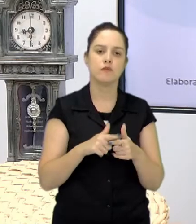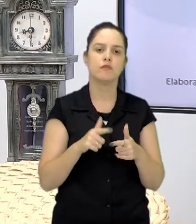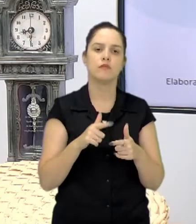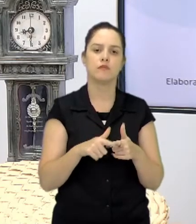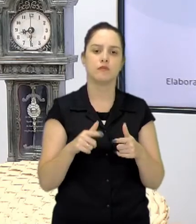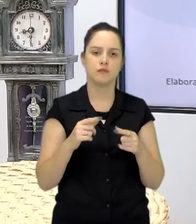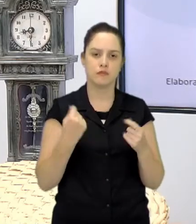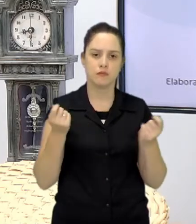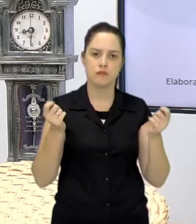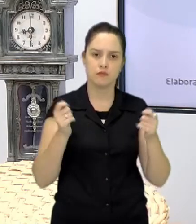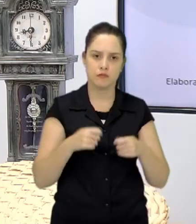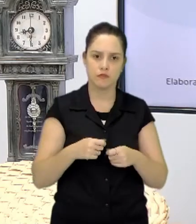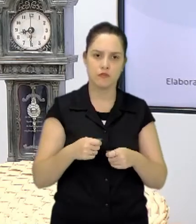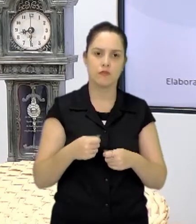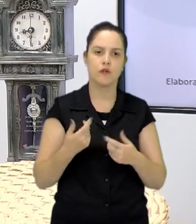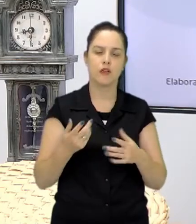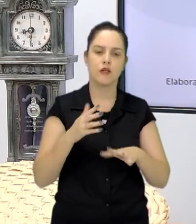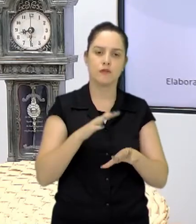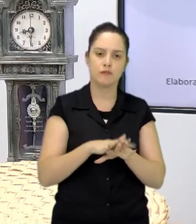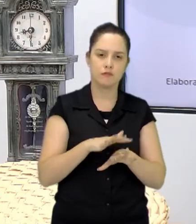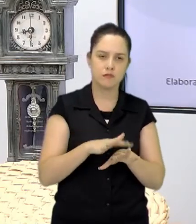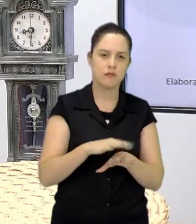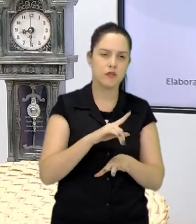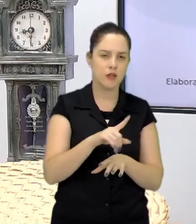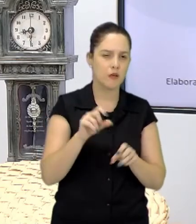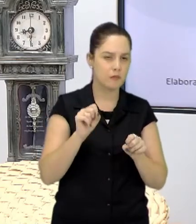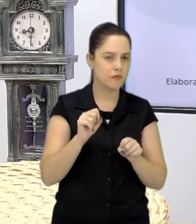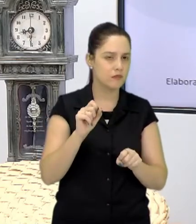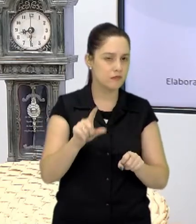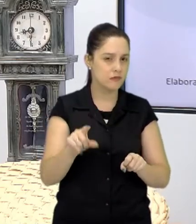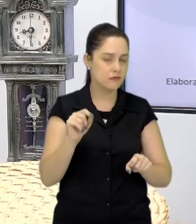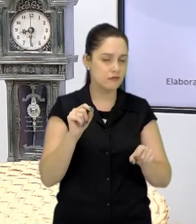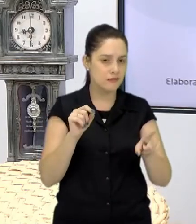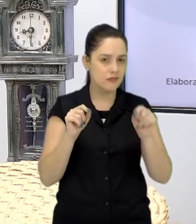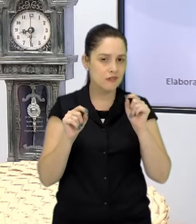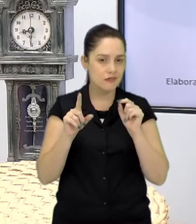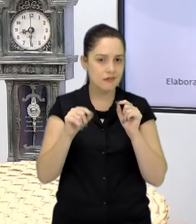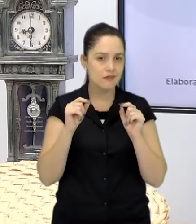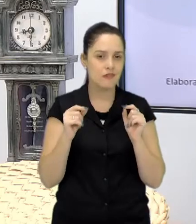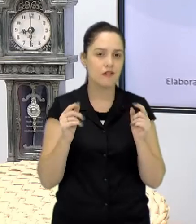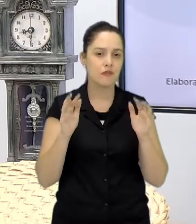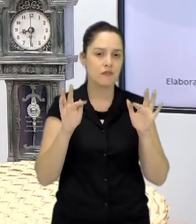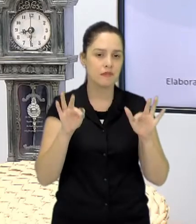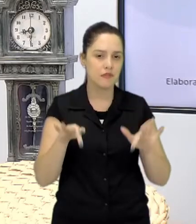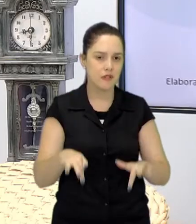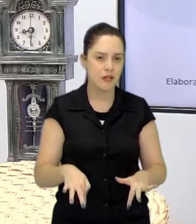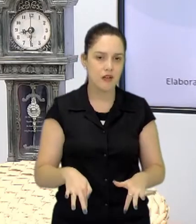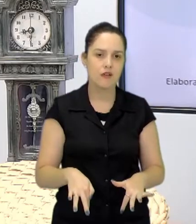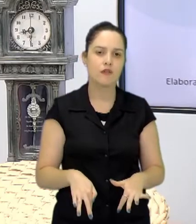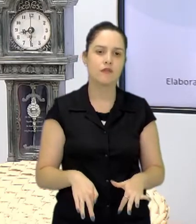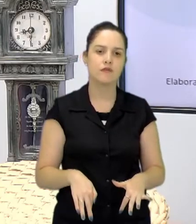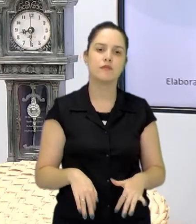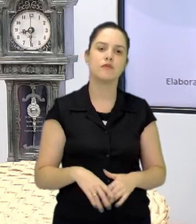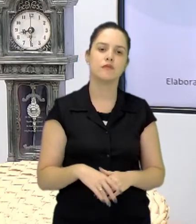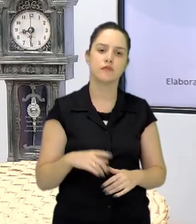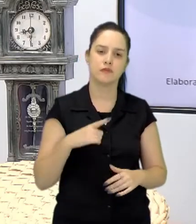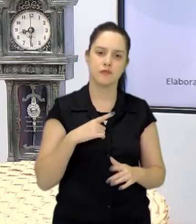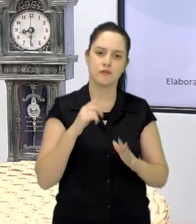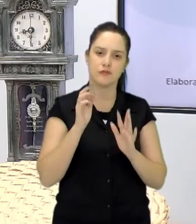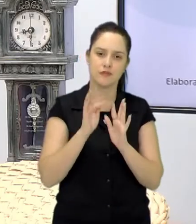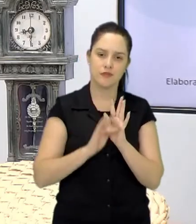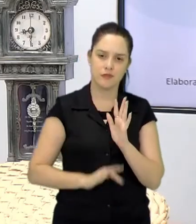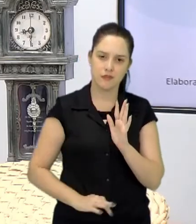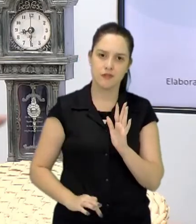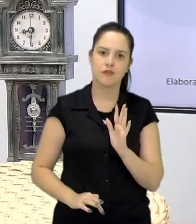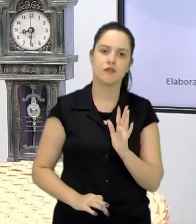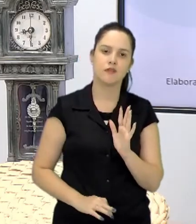para a solução dessa problemática. Vocês podem escolher um desses gêneros, lembrando que nas aulas de laboratório de textual e